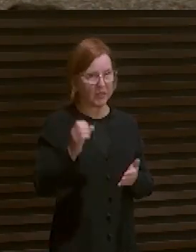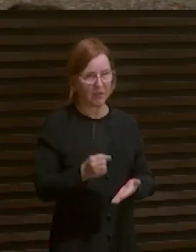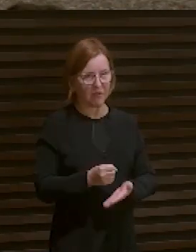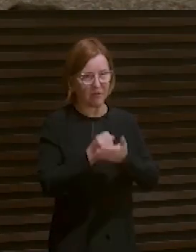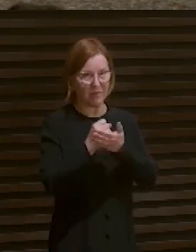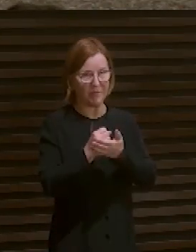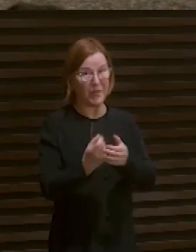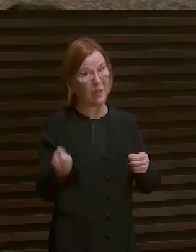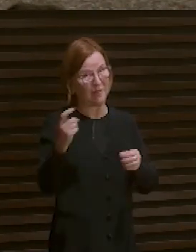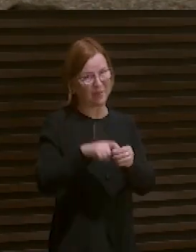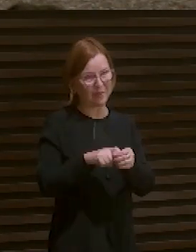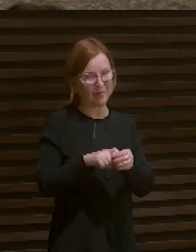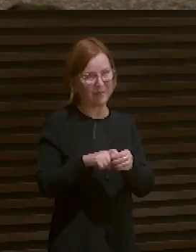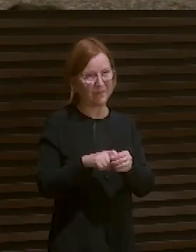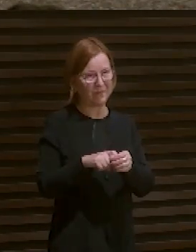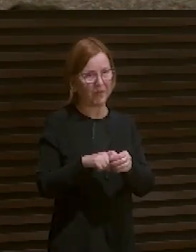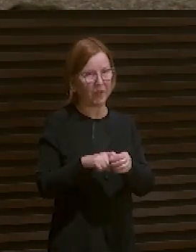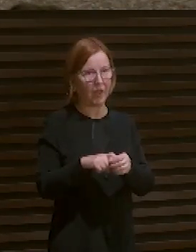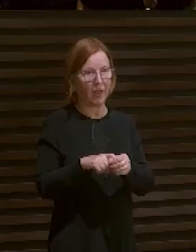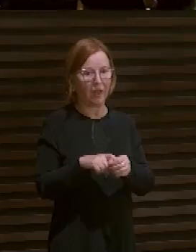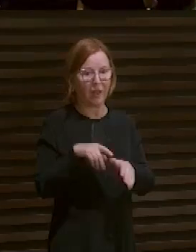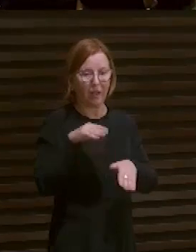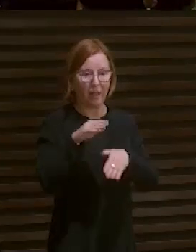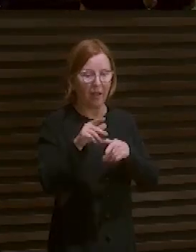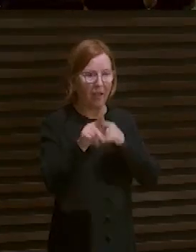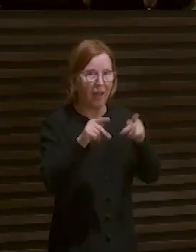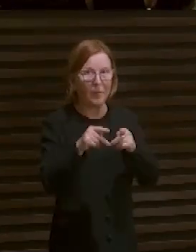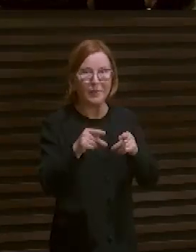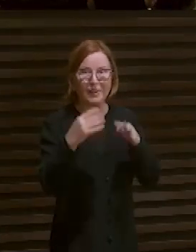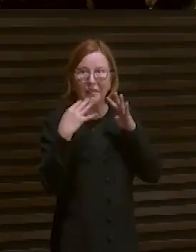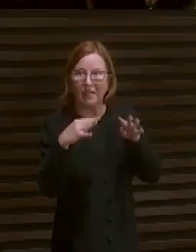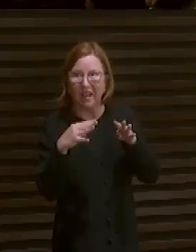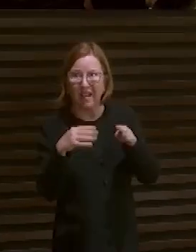ela voltou. Quando eles viram, ela tinha chegado lá.